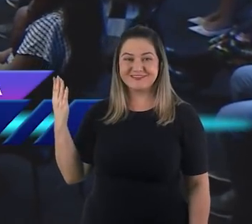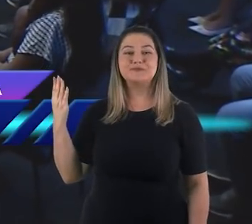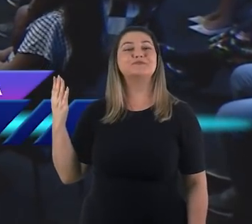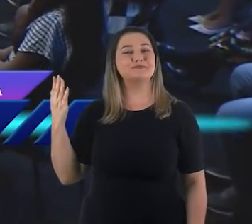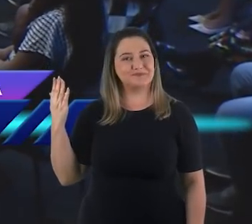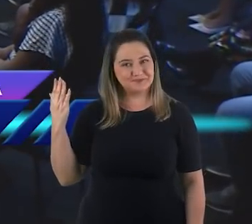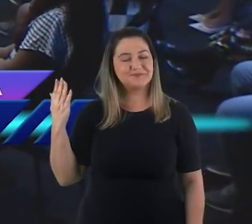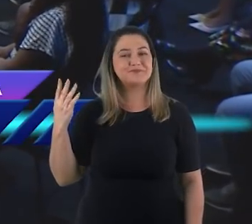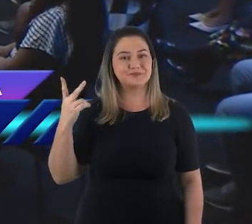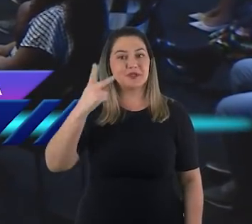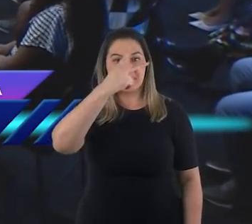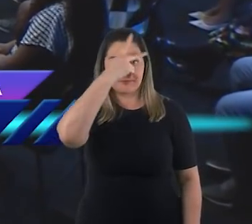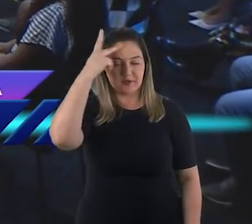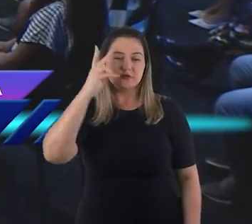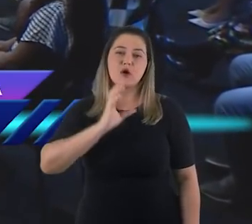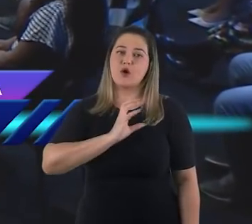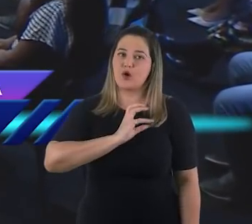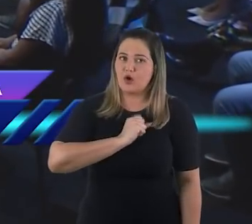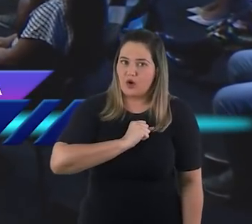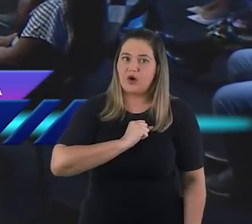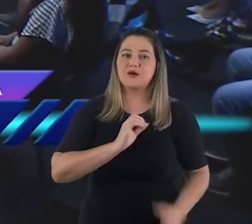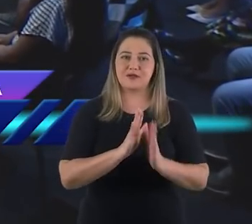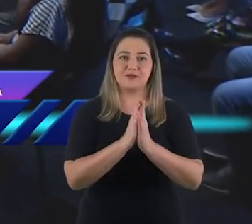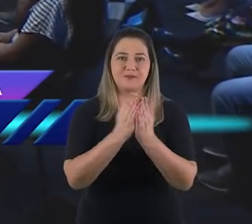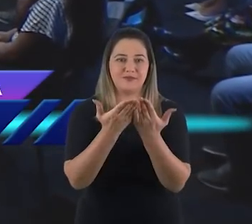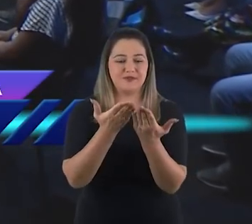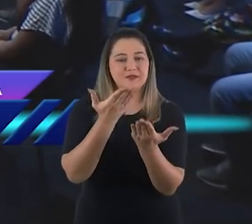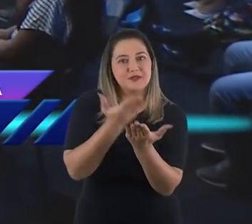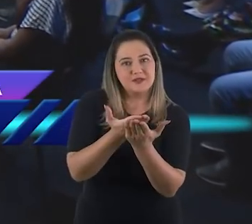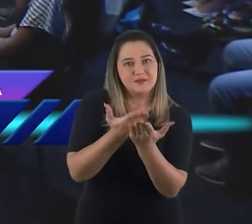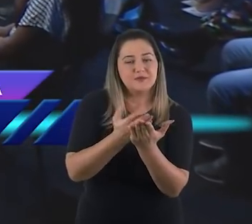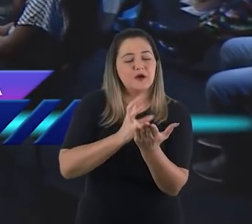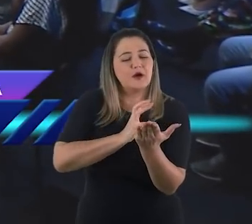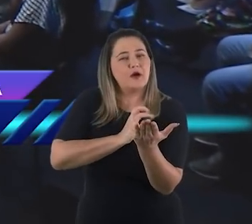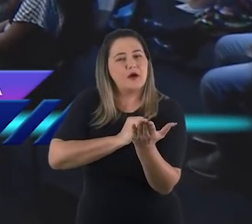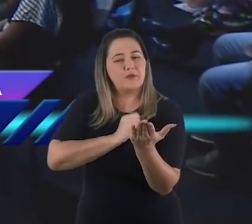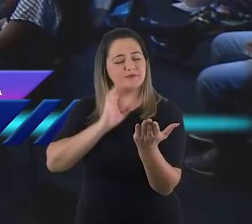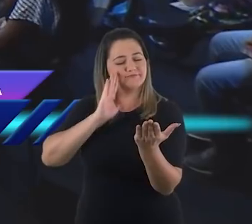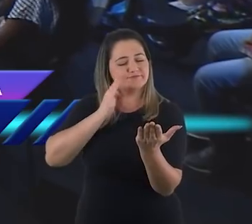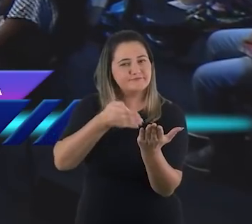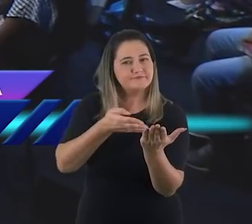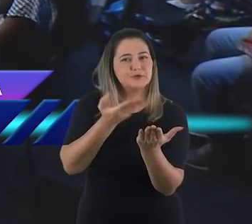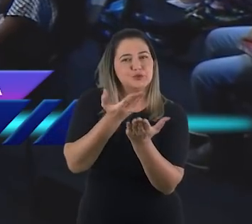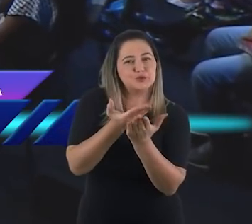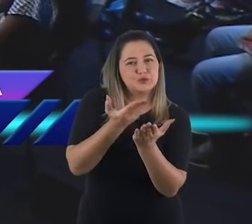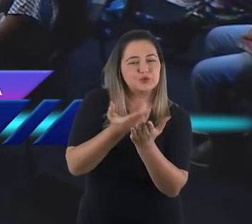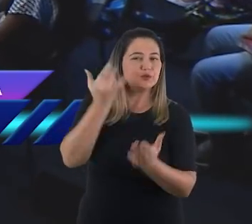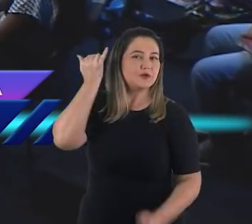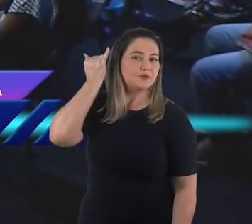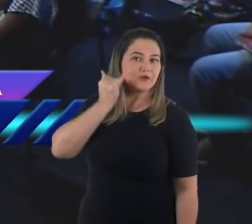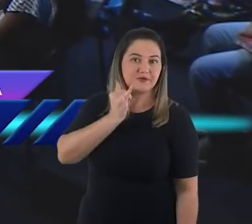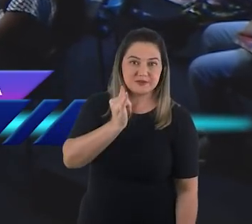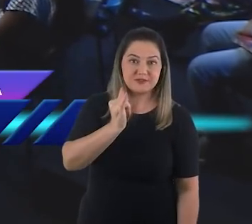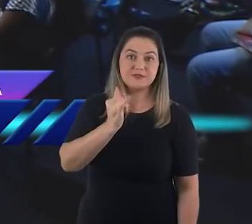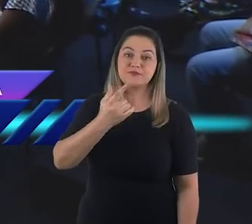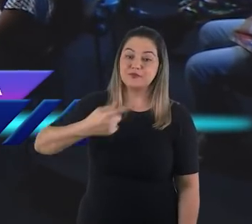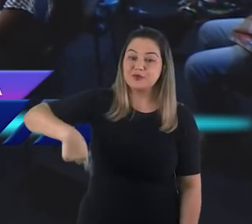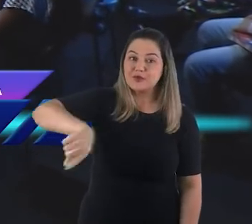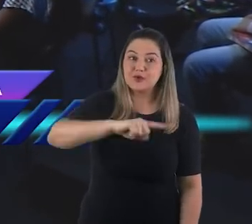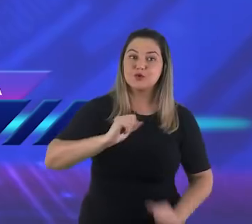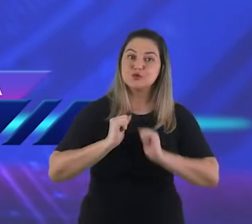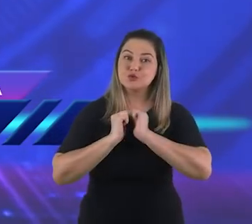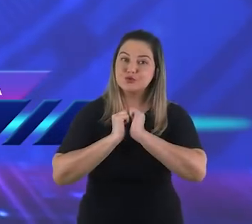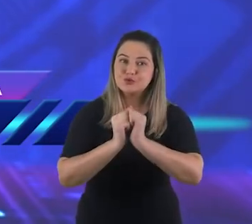aqui. São pessoas que gostam da palavra de Deus, que amam a Bíblia, que estudam as profecias e que